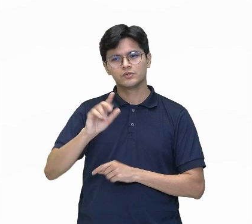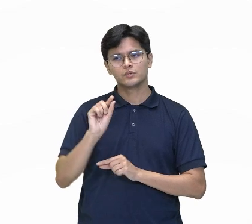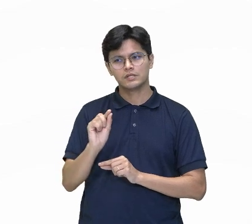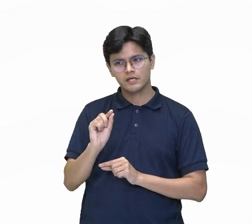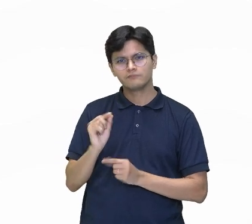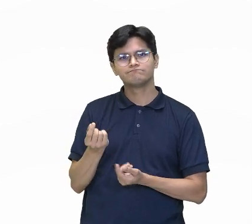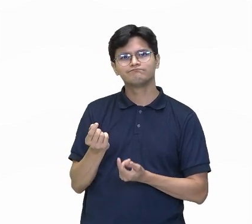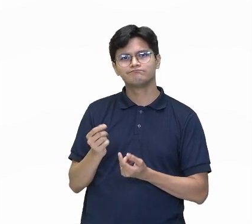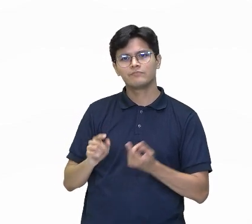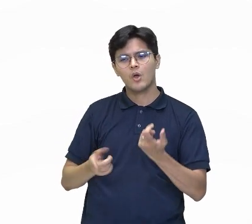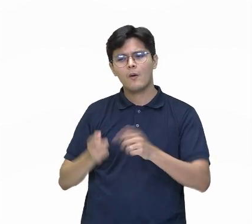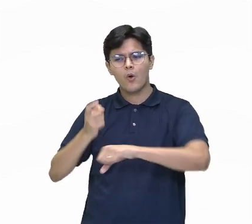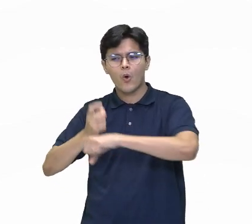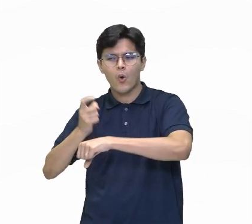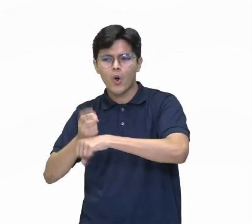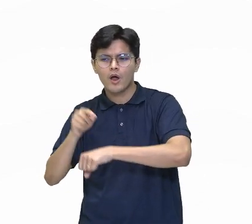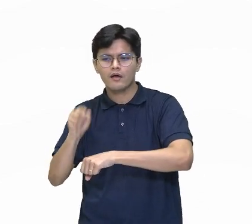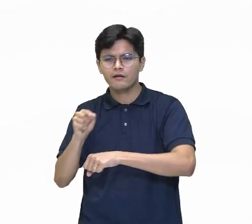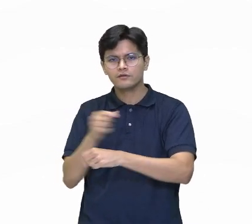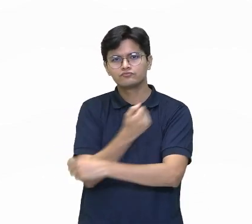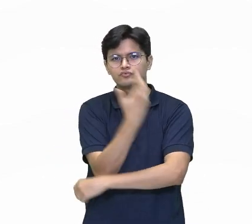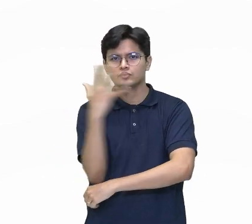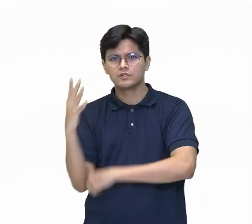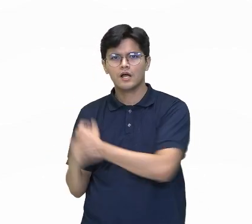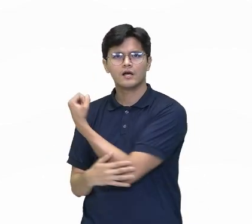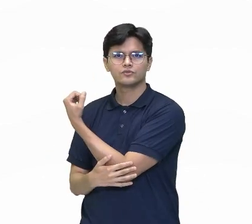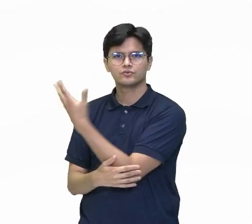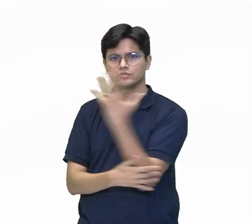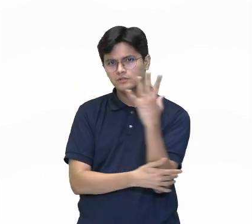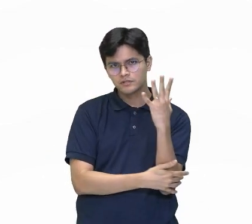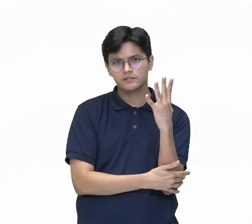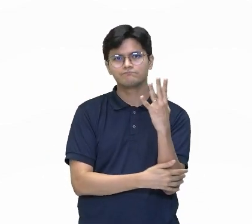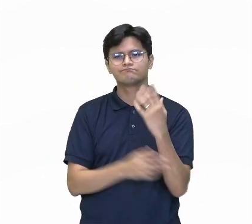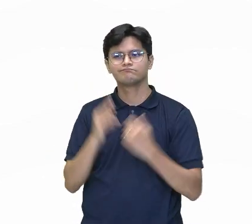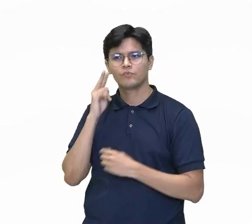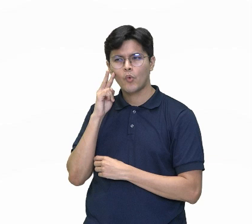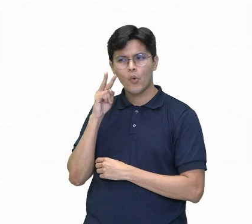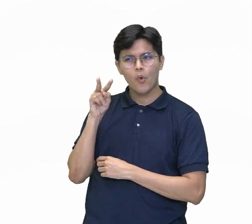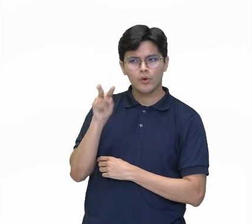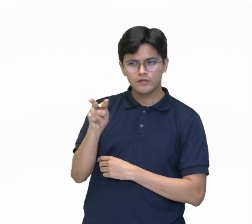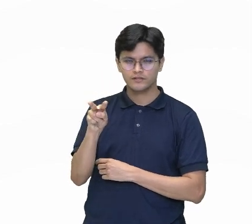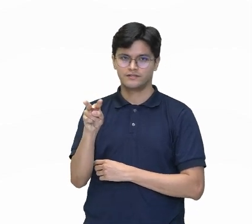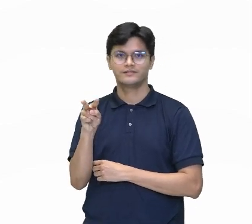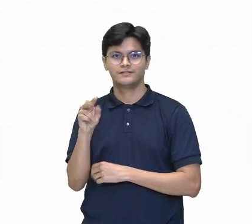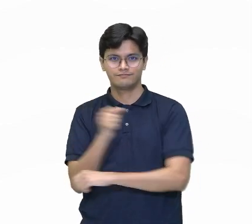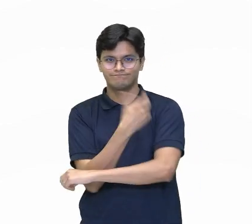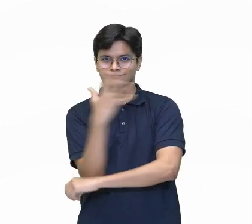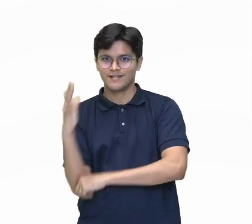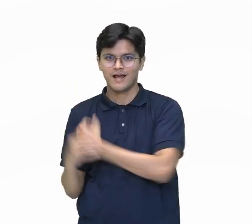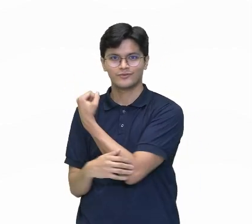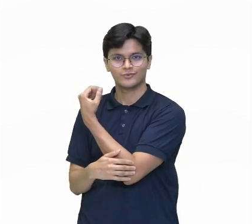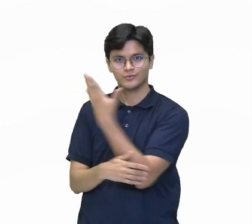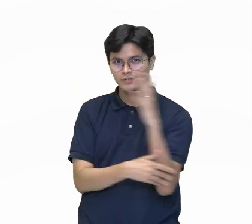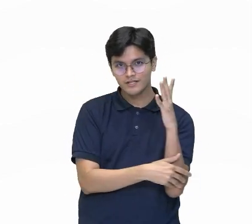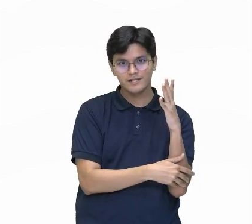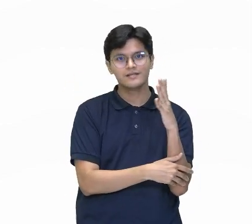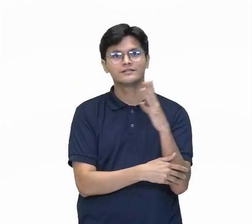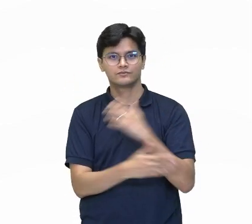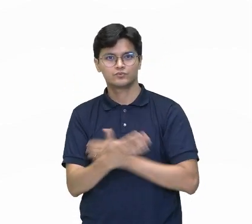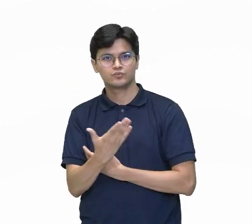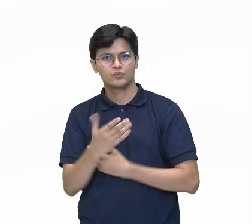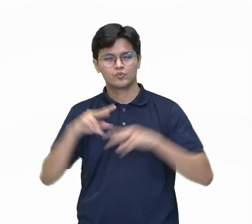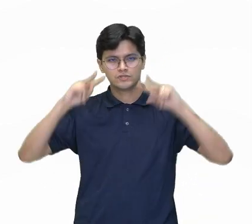que é o cosmos. Olhando para a natureza, o homem, com sua racionalidade, ele vai